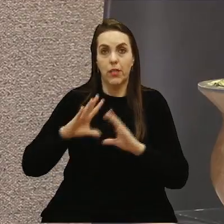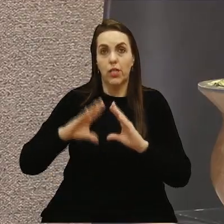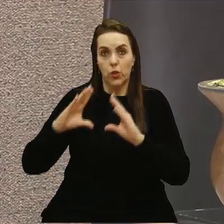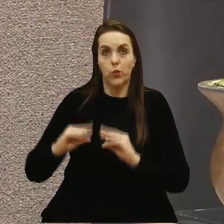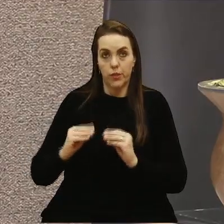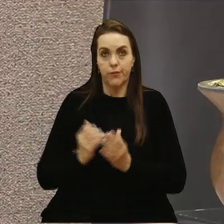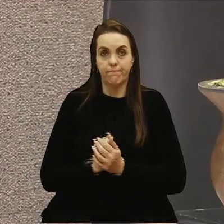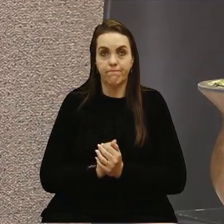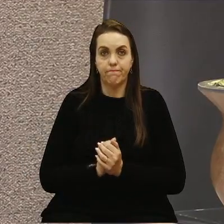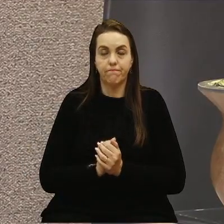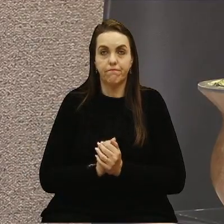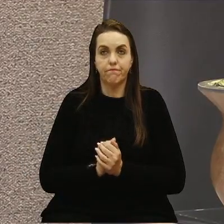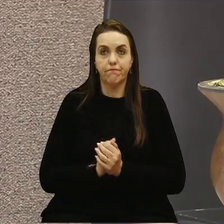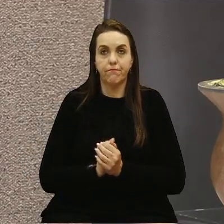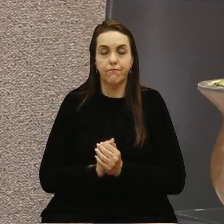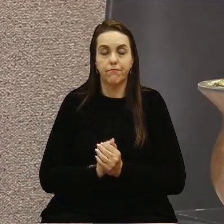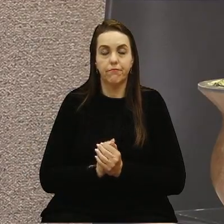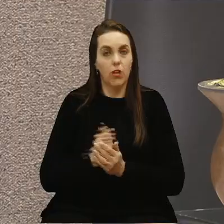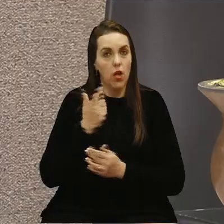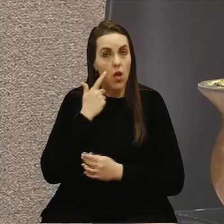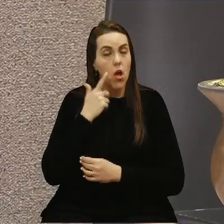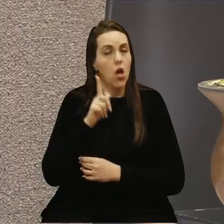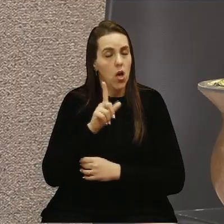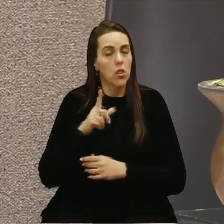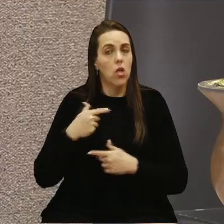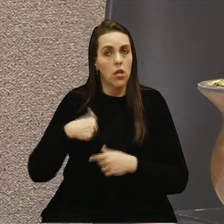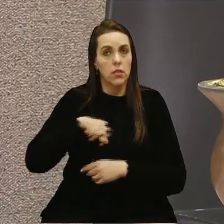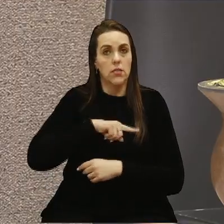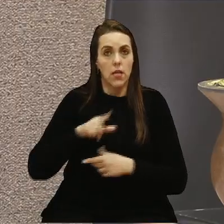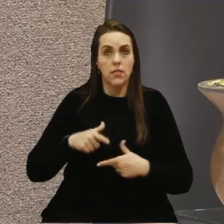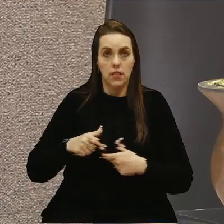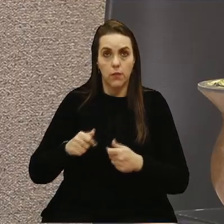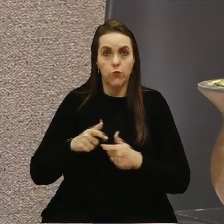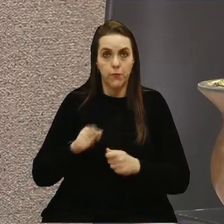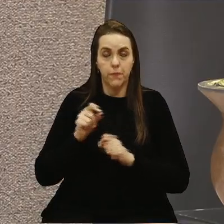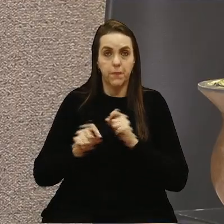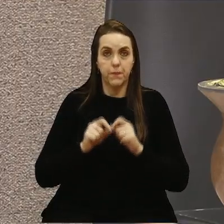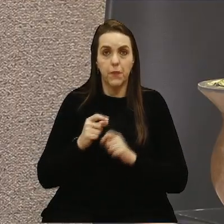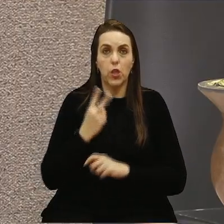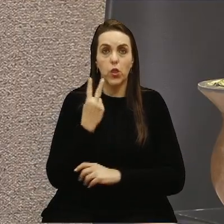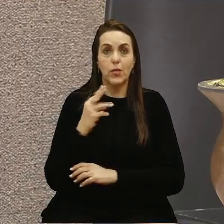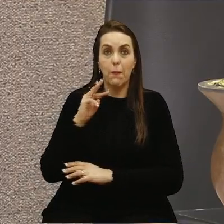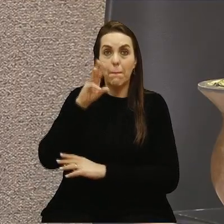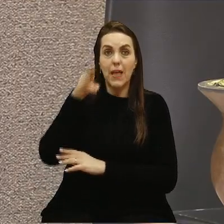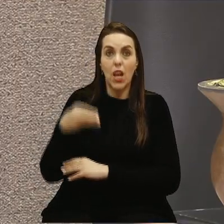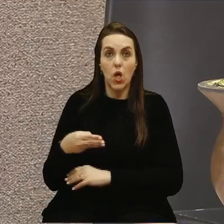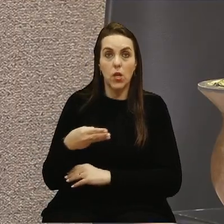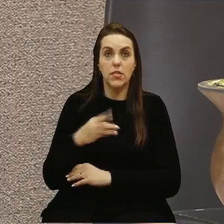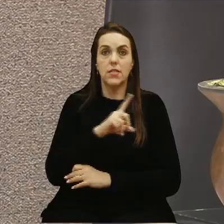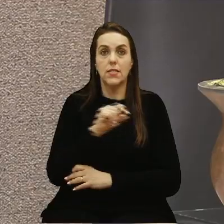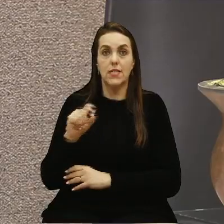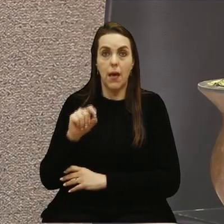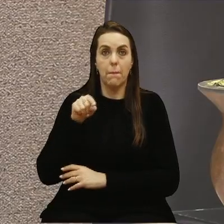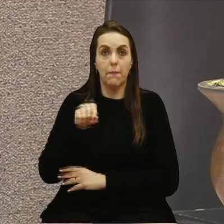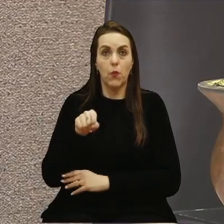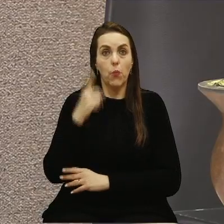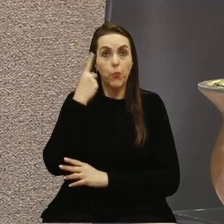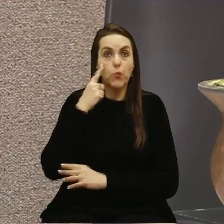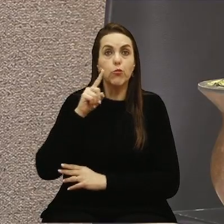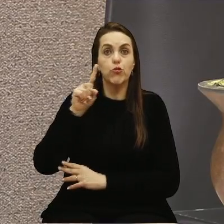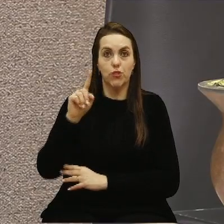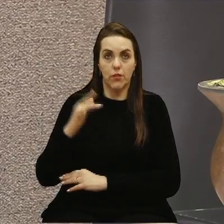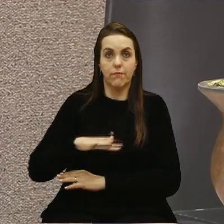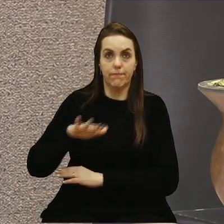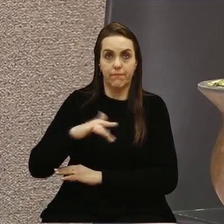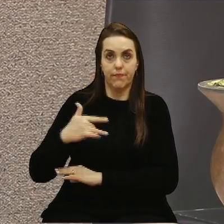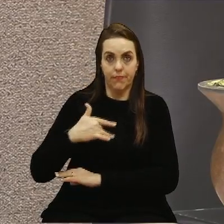Olha, nós gastamos 2 milhões e 100 por dia na saúde.